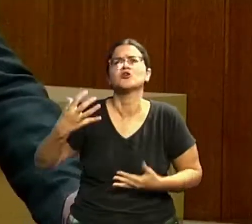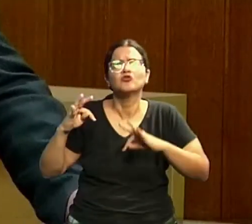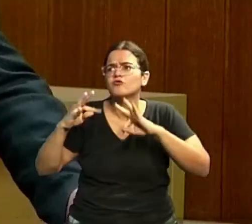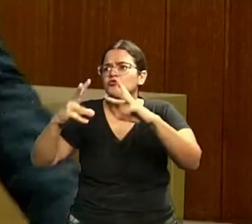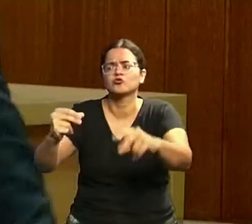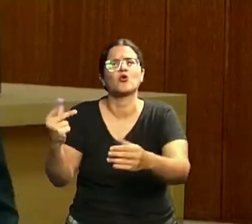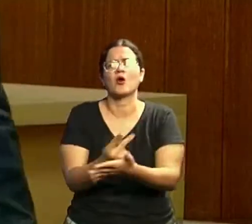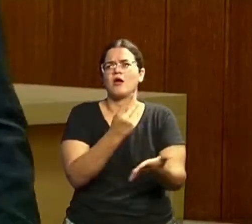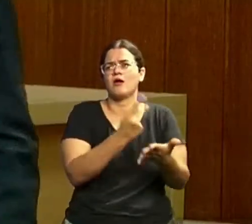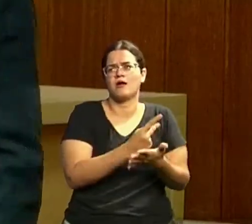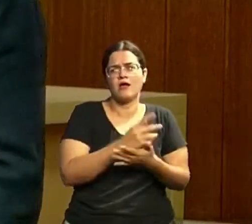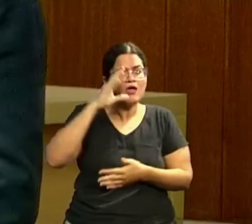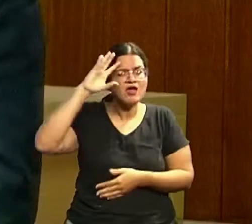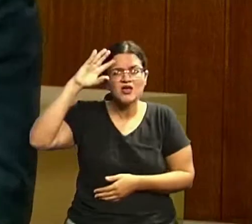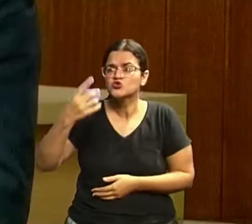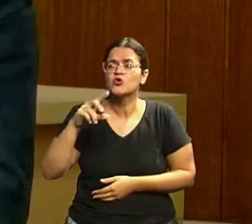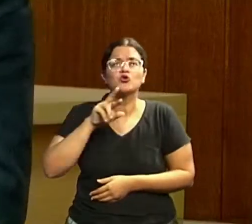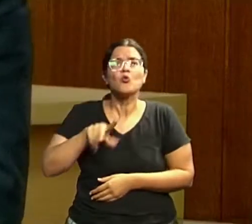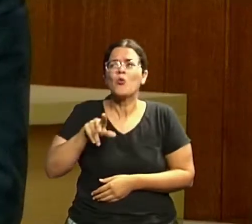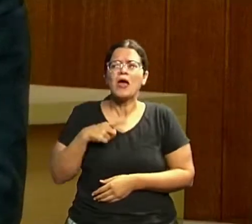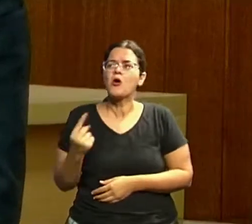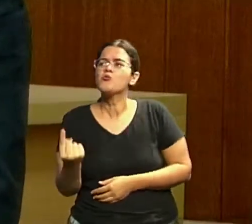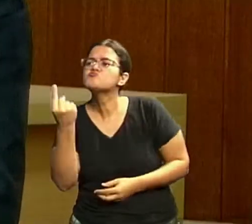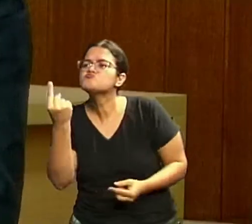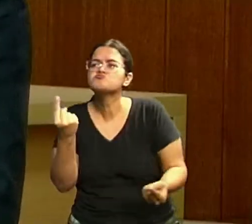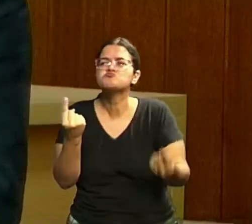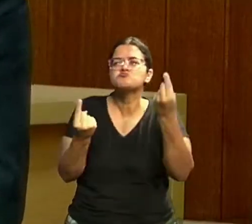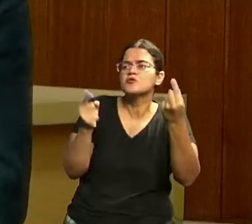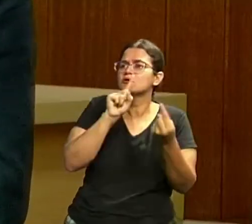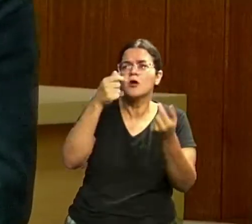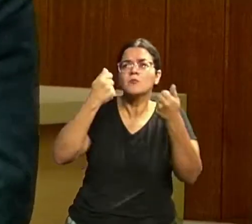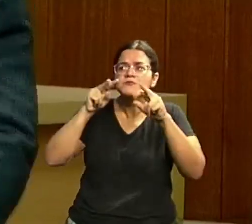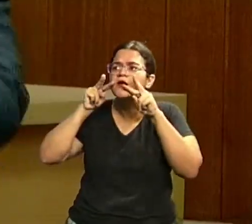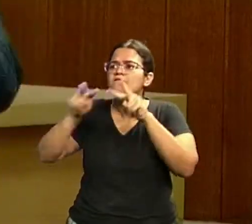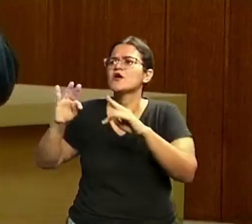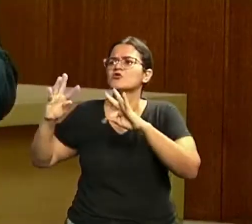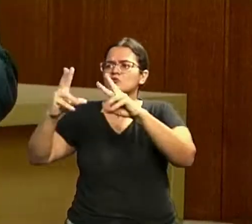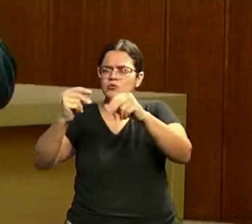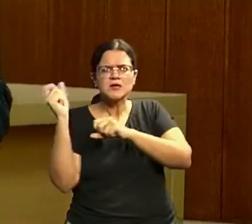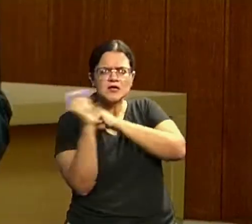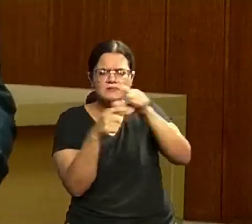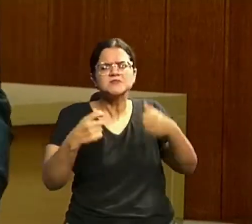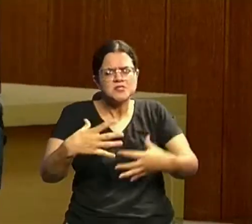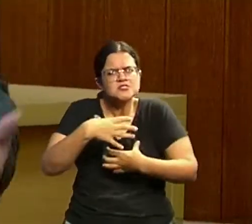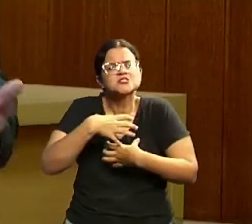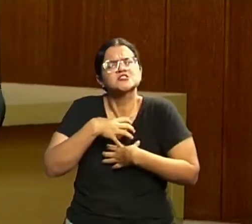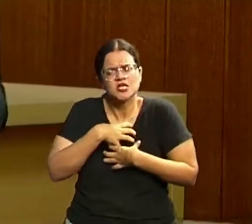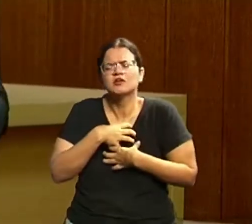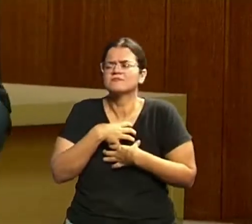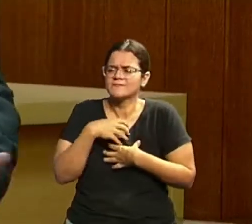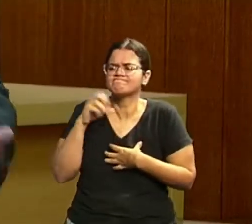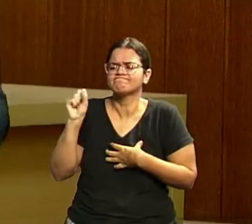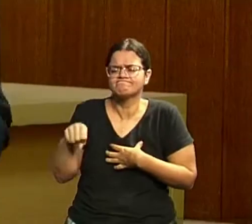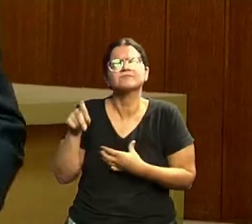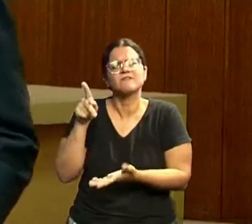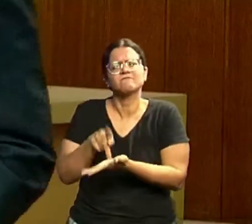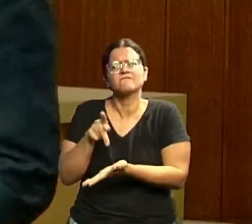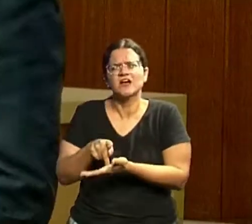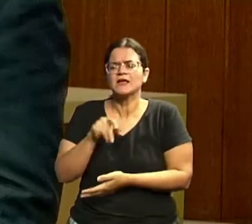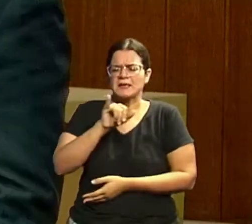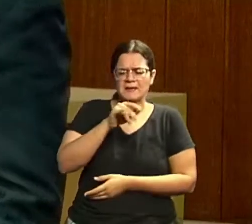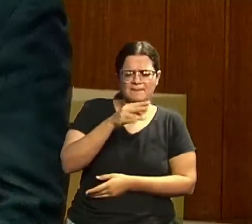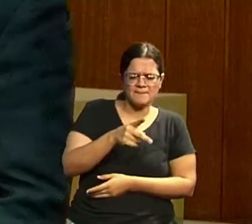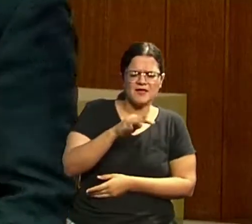o erro. E para corrigir o erro, ele tem que ouvir, ele tem que ver as críticas, tem que sentir o drama, não só do IPTU, do